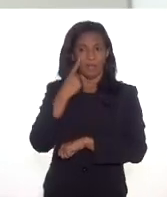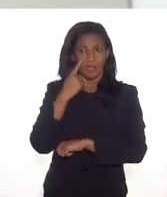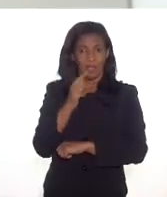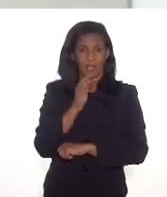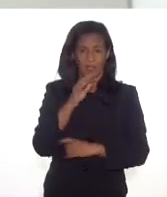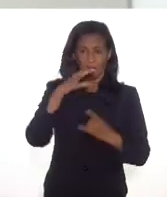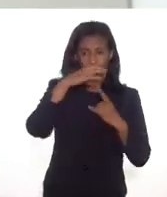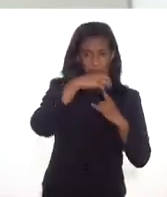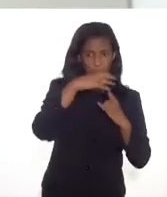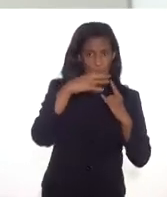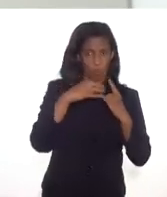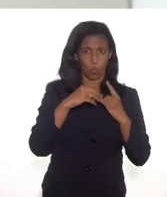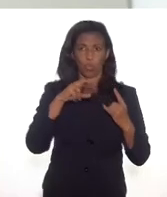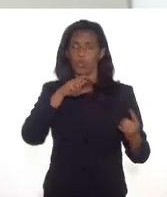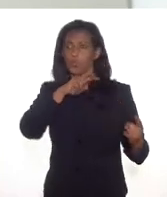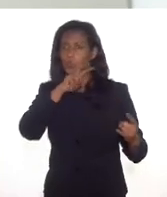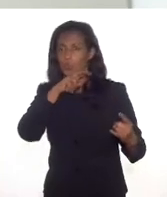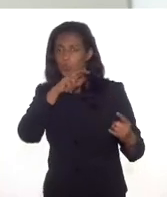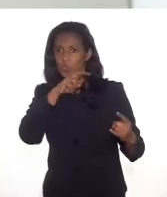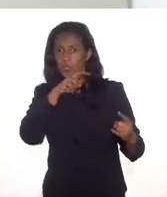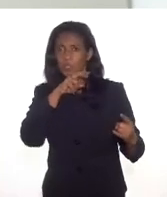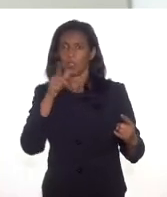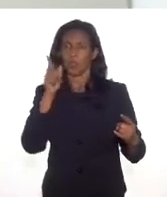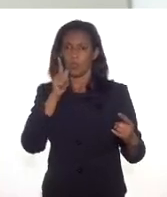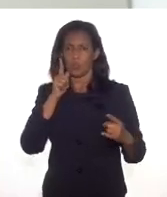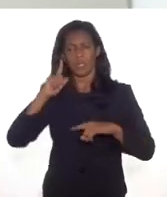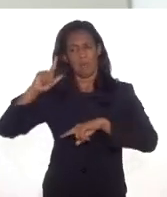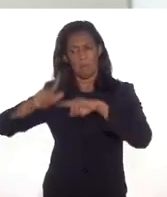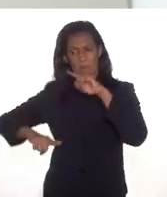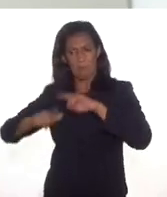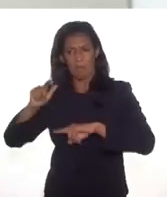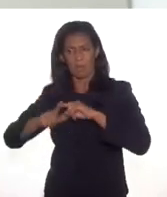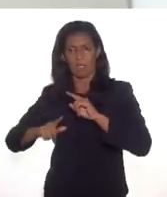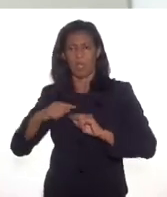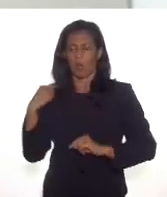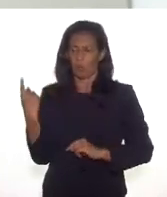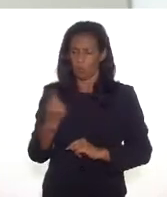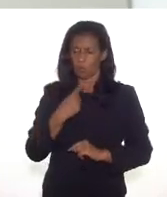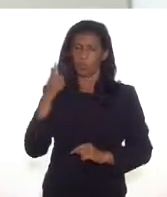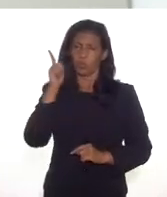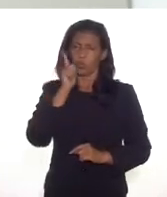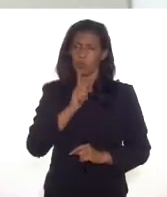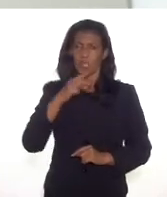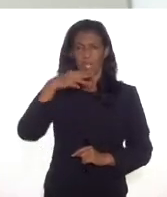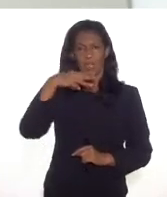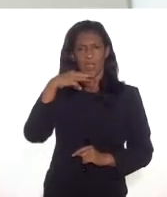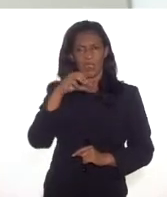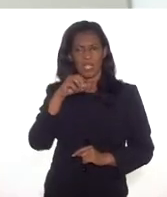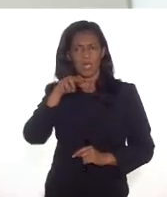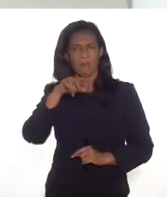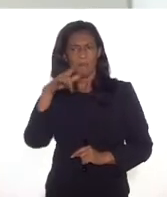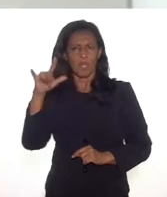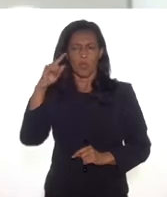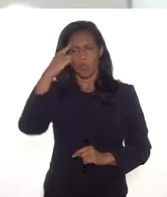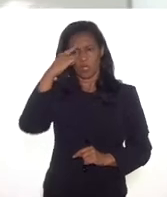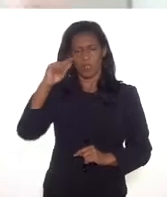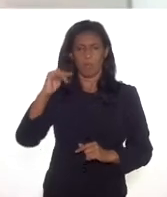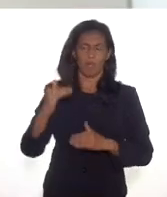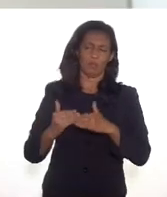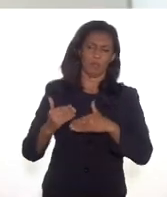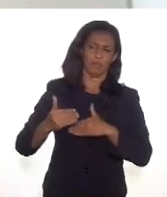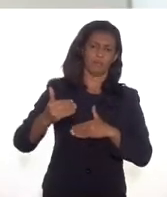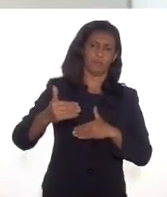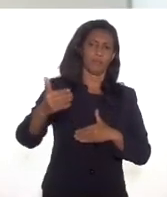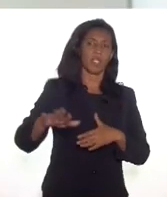o Instituto Butantan receberem mais insumos, a gente possa vacinar cerca de 30 milhões de pessoas nas próximas semanas. E